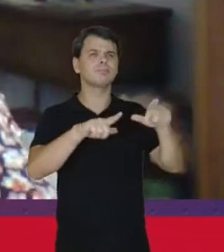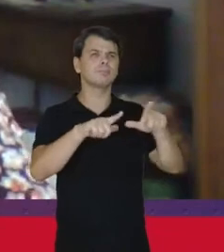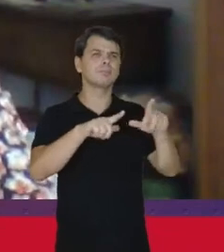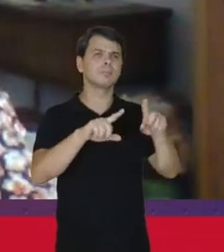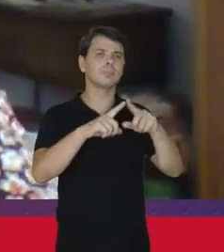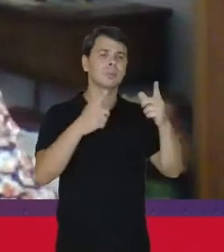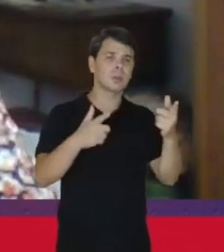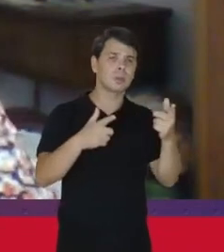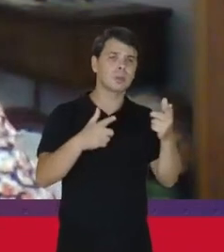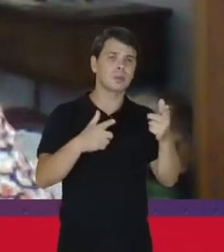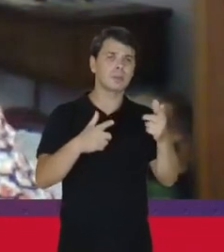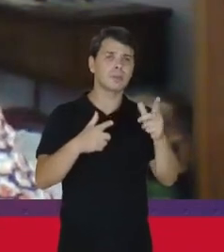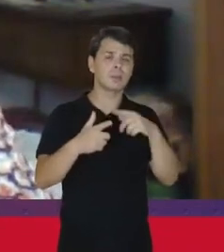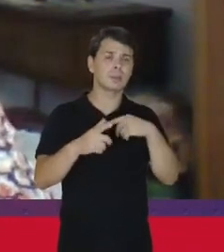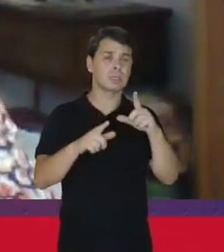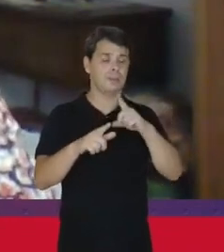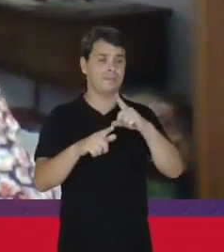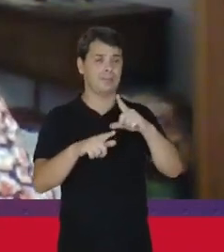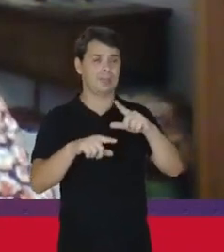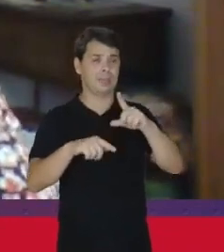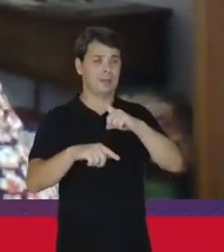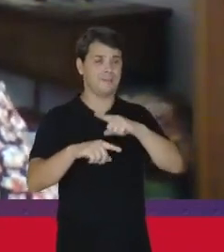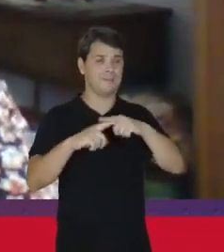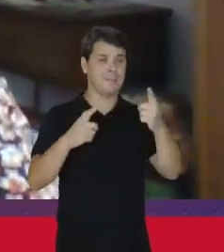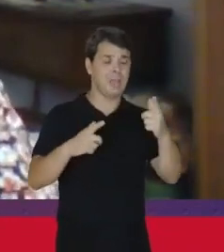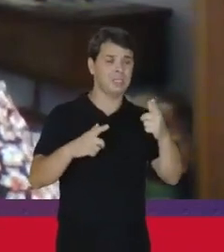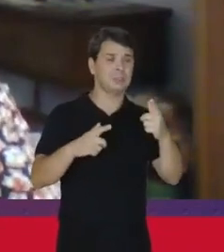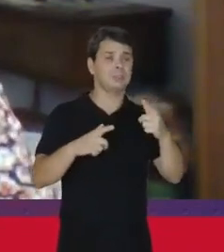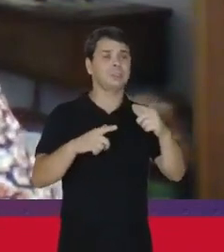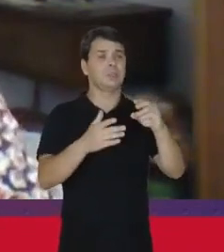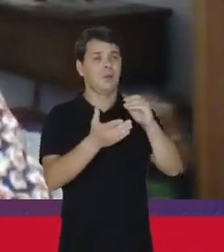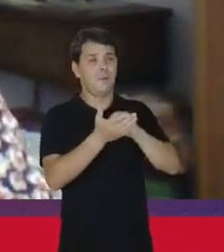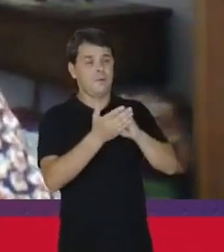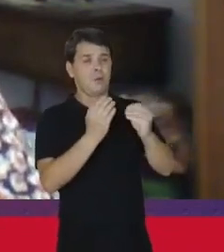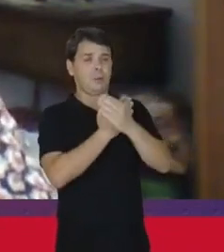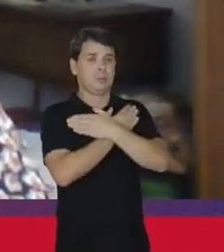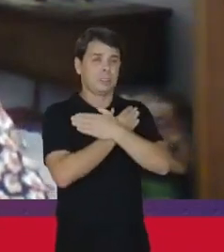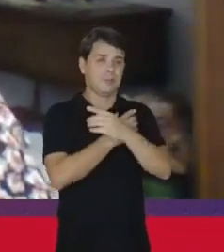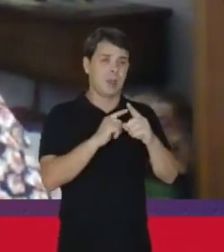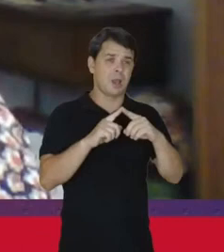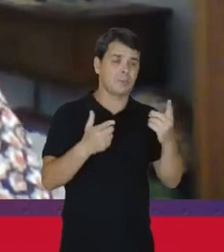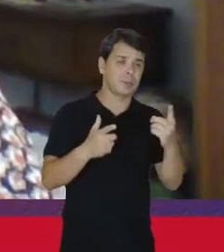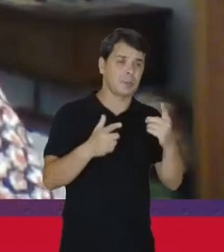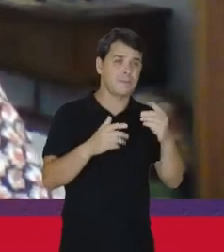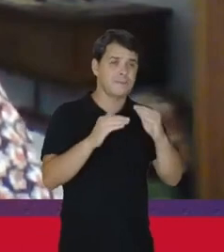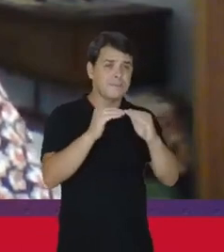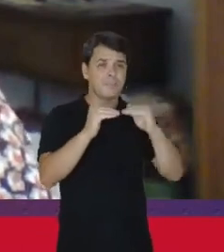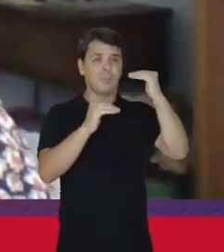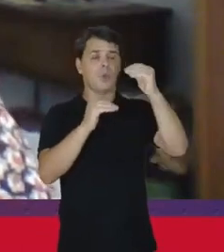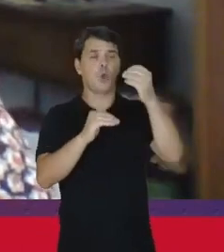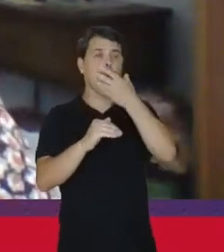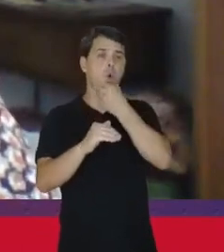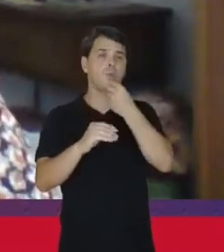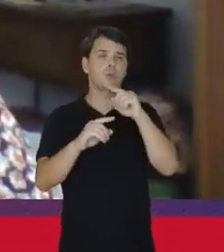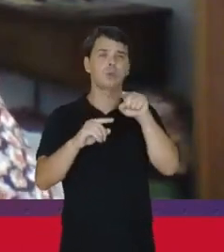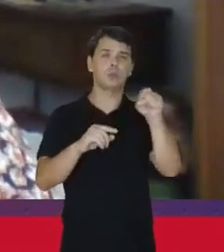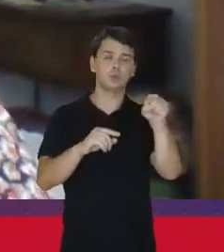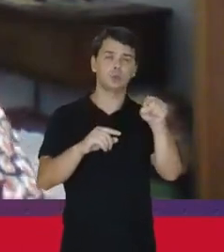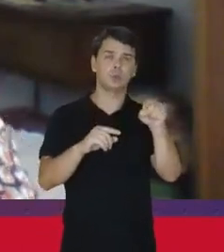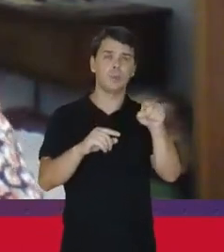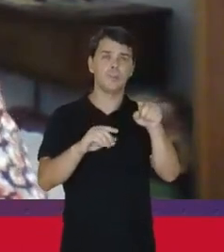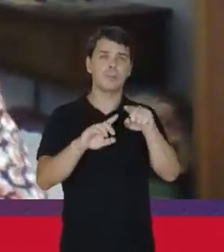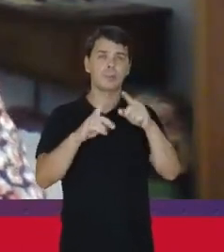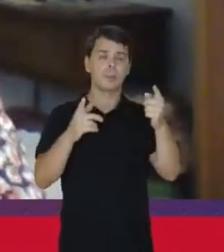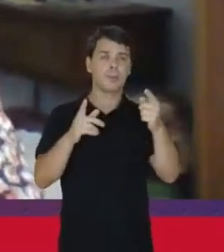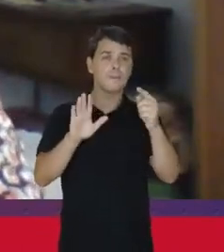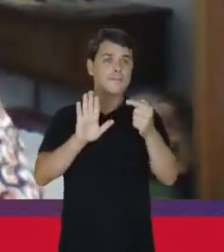numa condição de desemprego em tempo maior, superior ao dos homens. Então, isso tudo